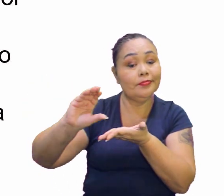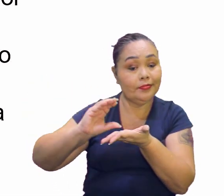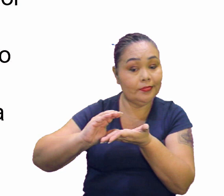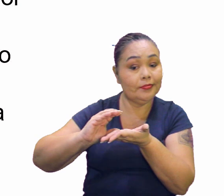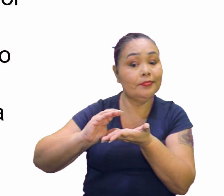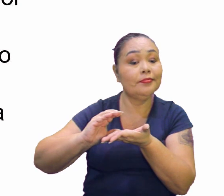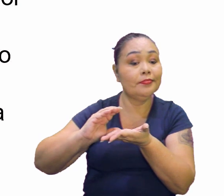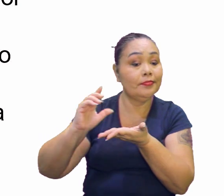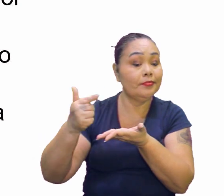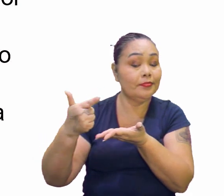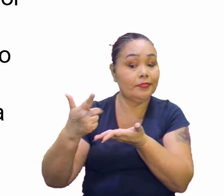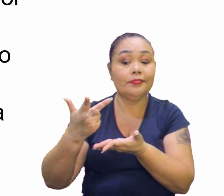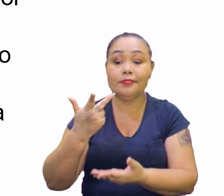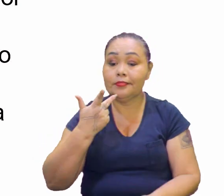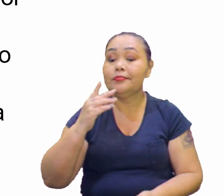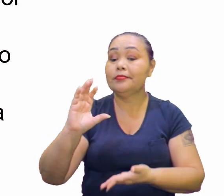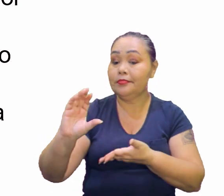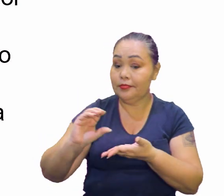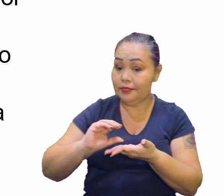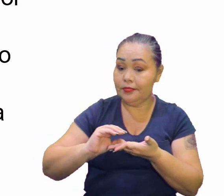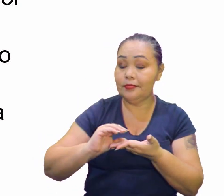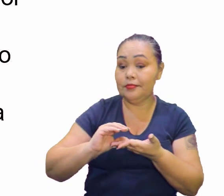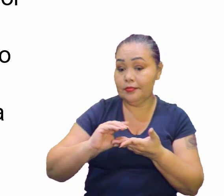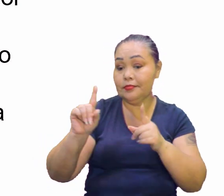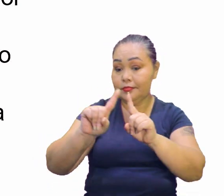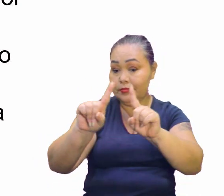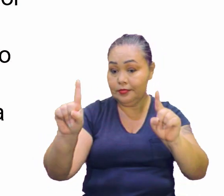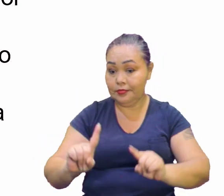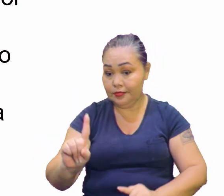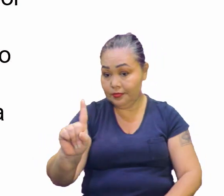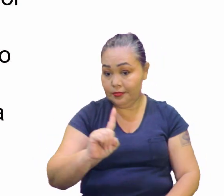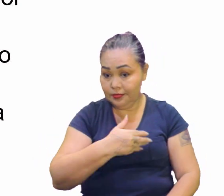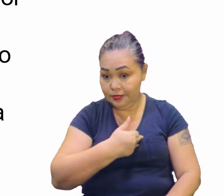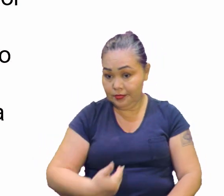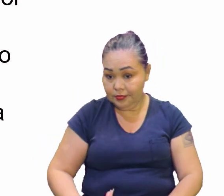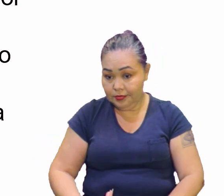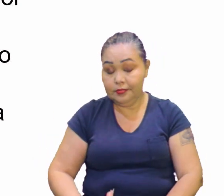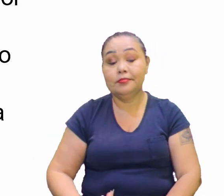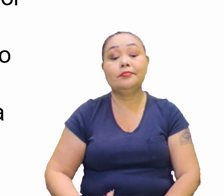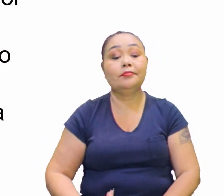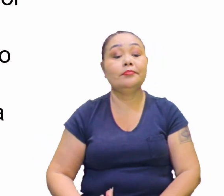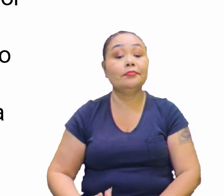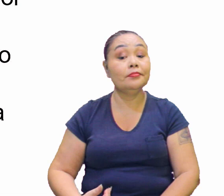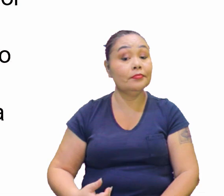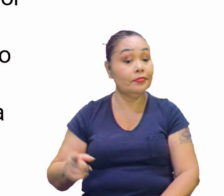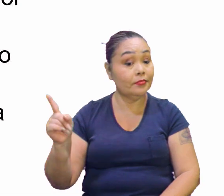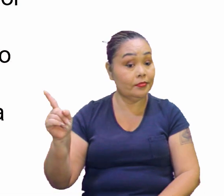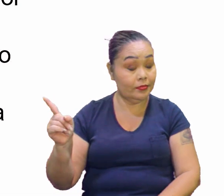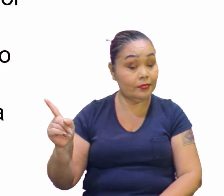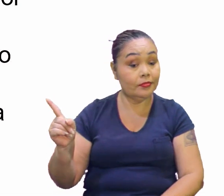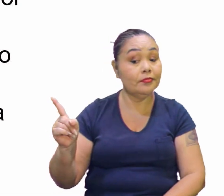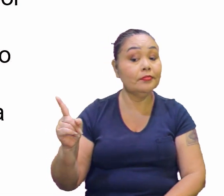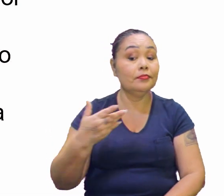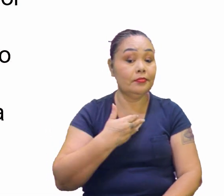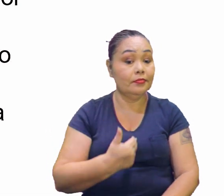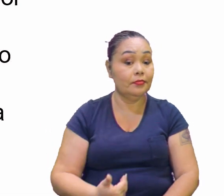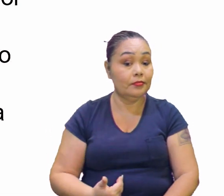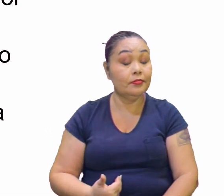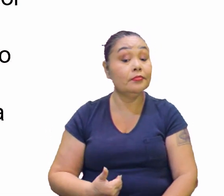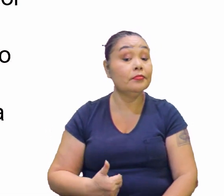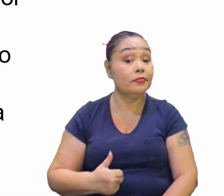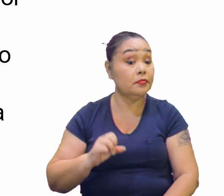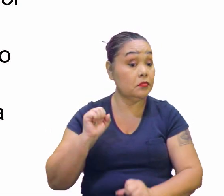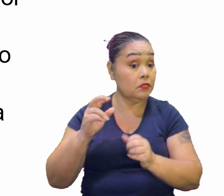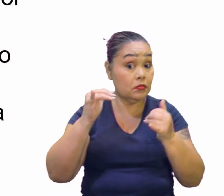esse investimento, a gente fala de investimento dos serviços públicos, ok? Por parte, aqui, eu acabei de colocar parte do Estado,